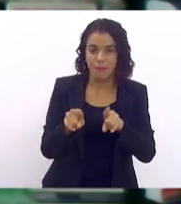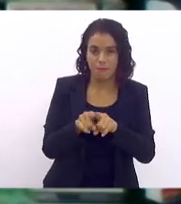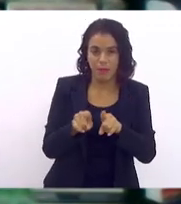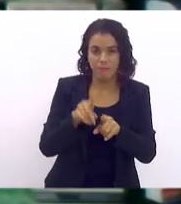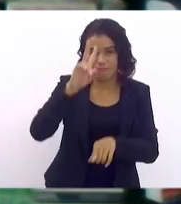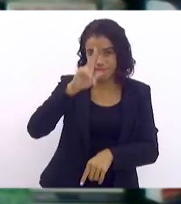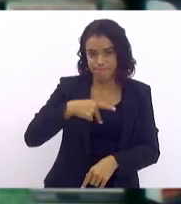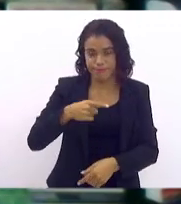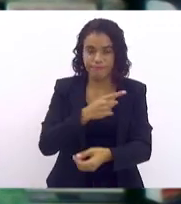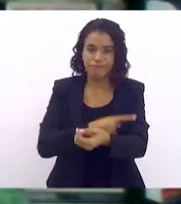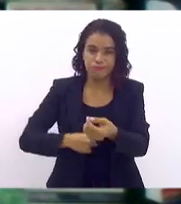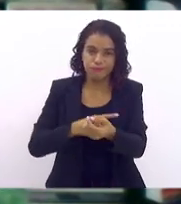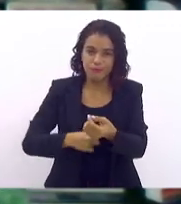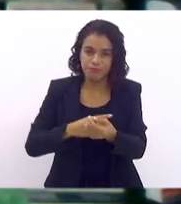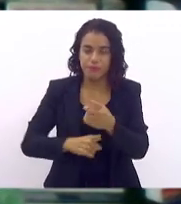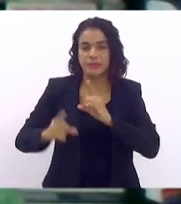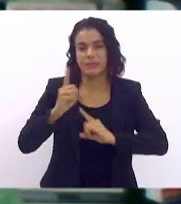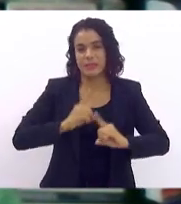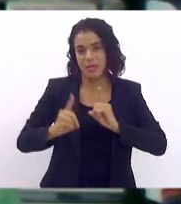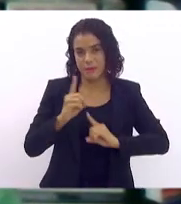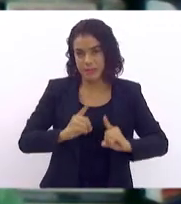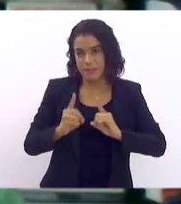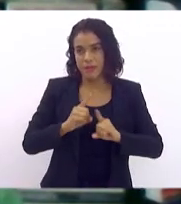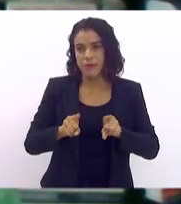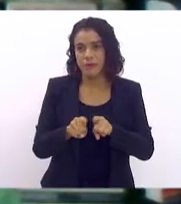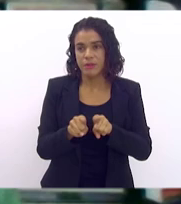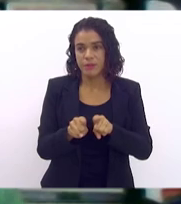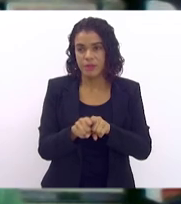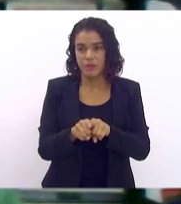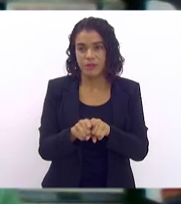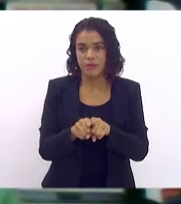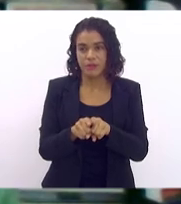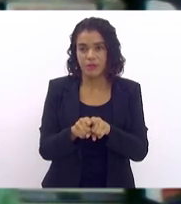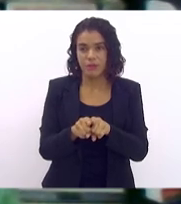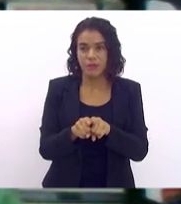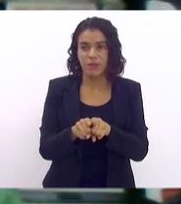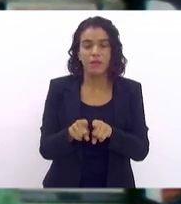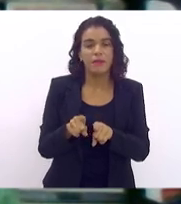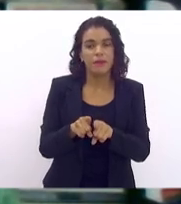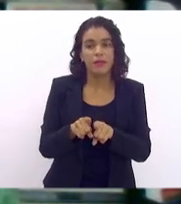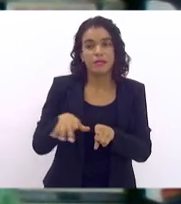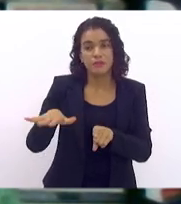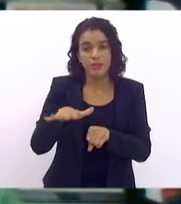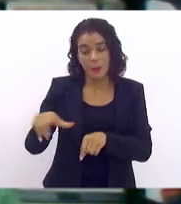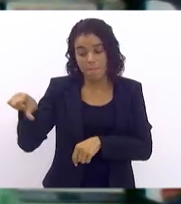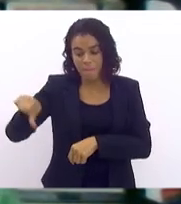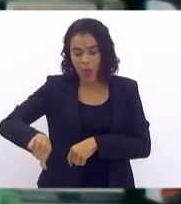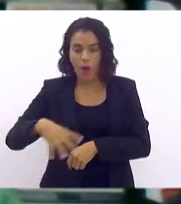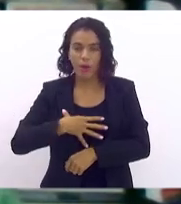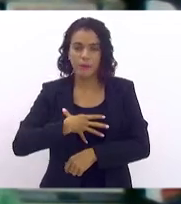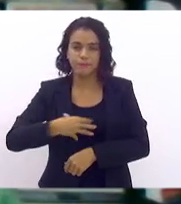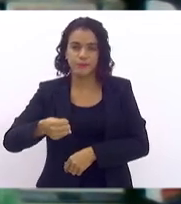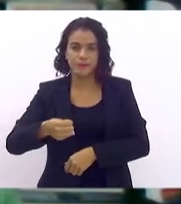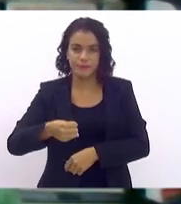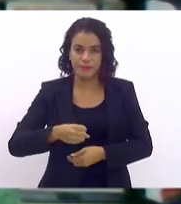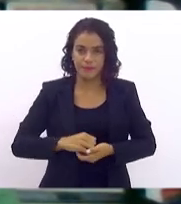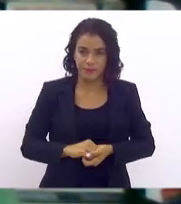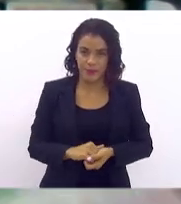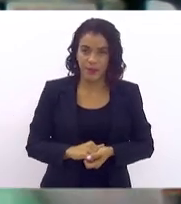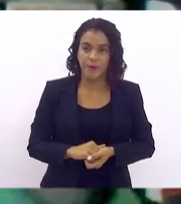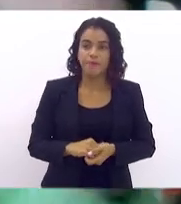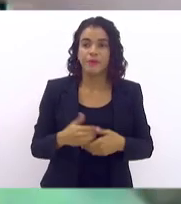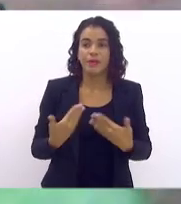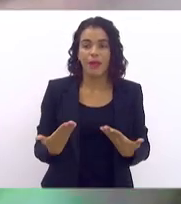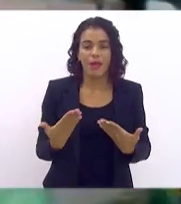falei, né? E no pior dos níveis, na pior hipótese, aí a gente tem o suicídio que ocorre. Tá? E